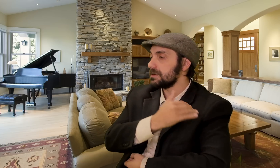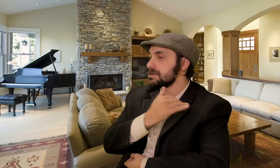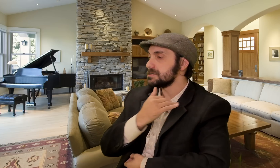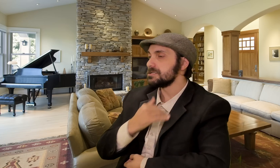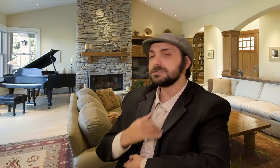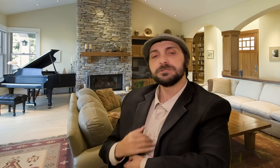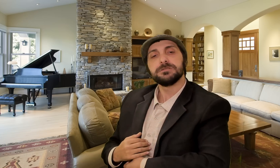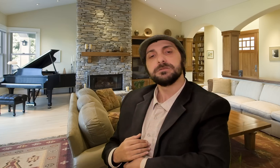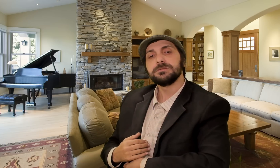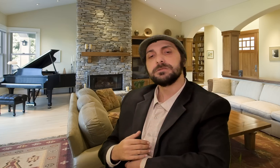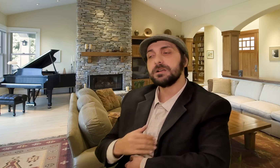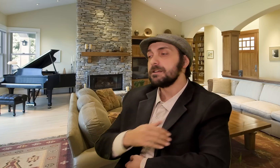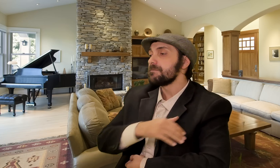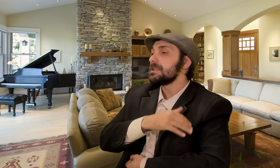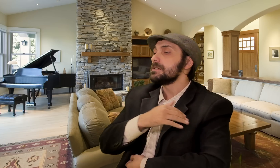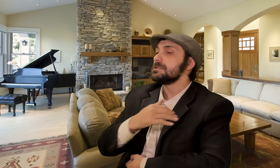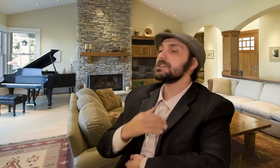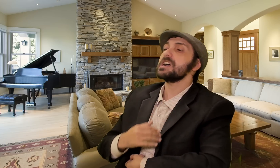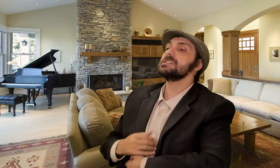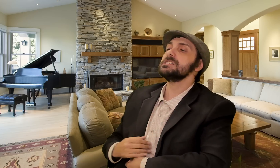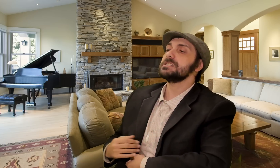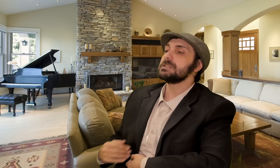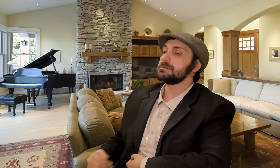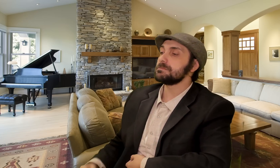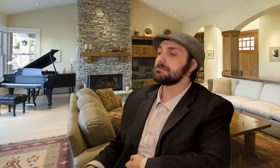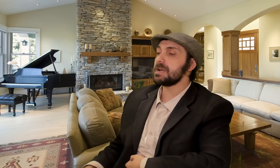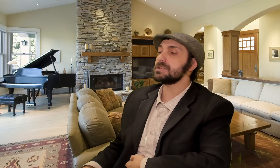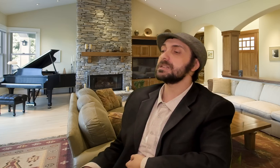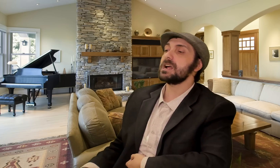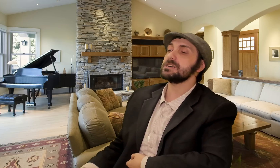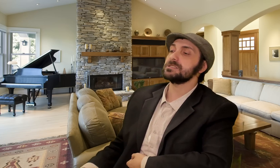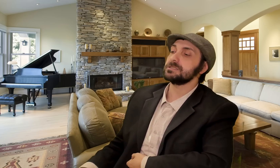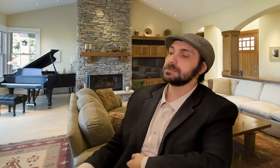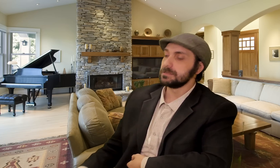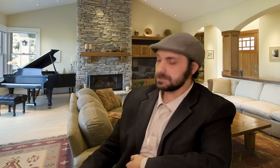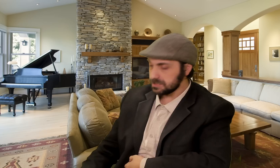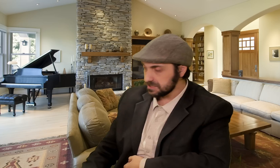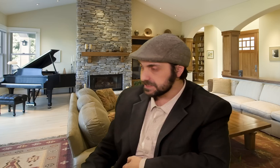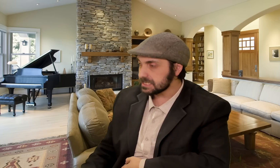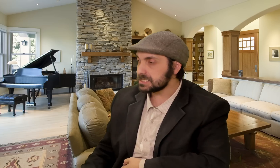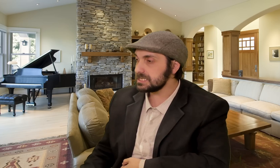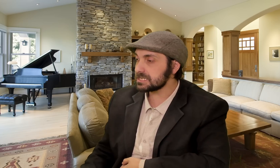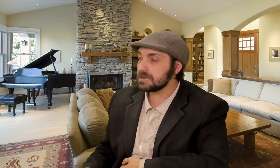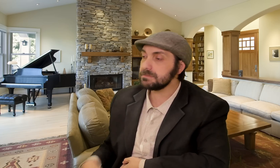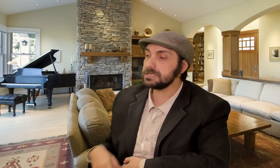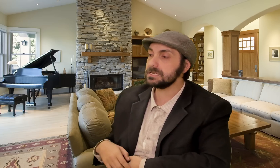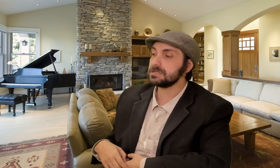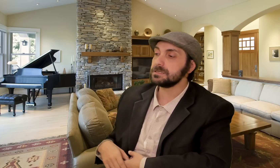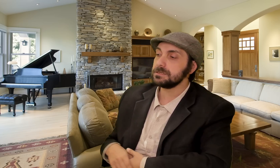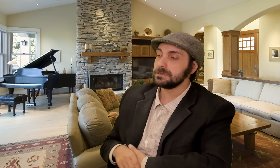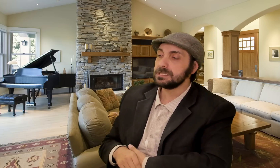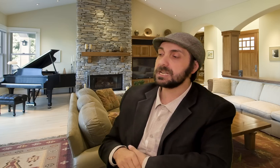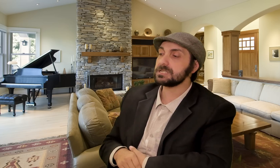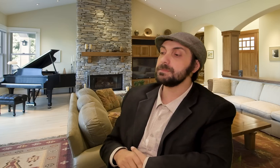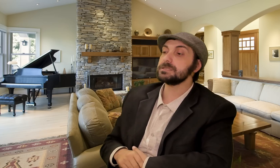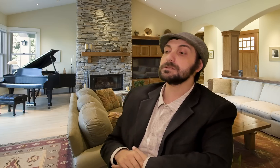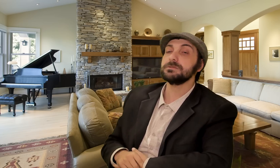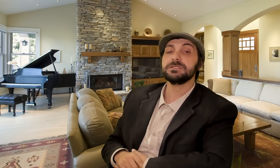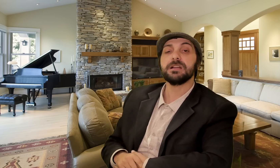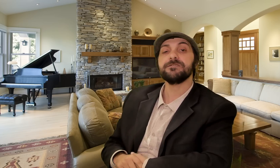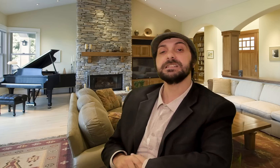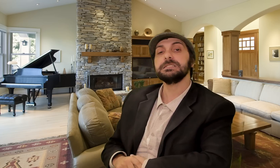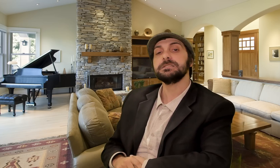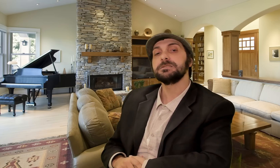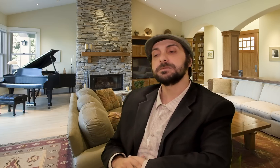lugar e aí malandragem você vem aqui até mim E quer saber